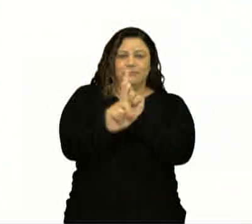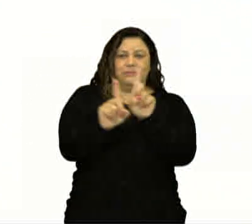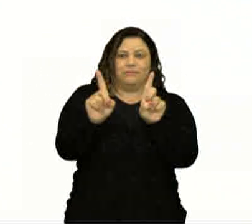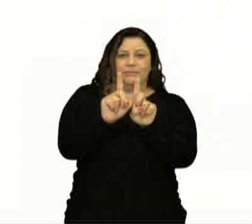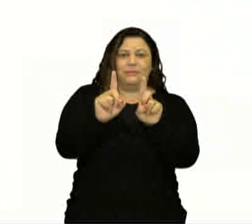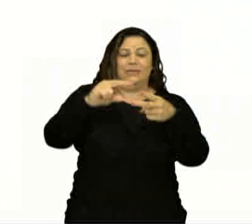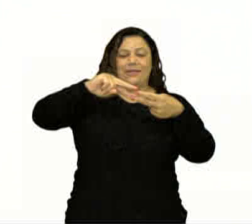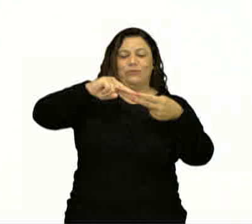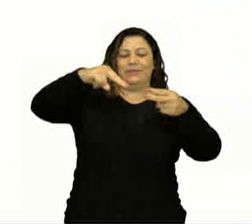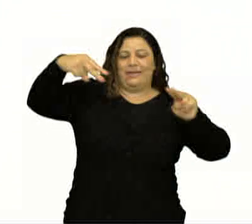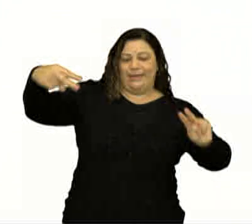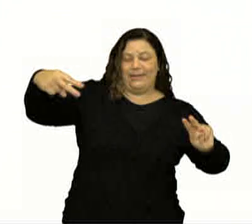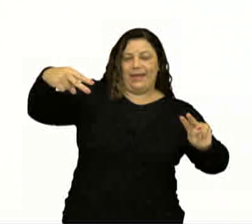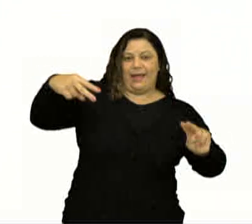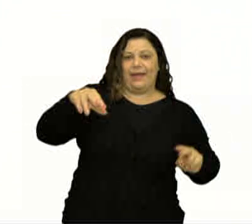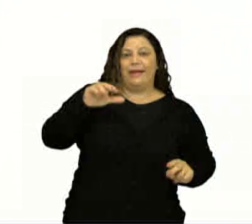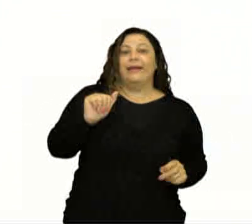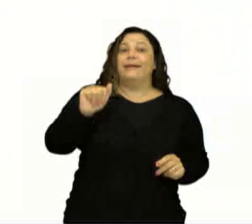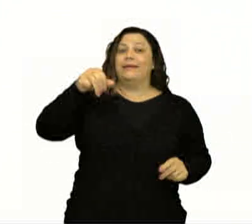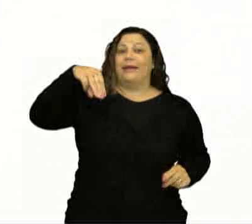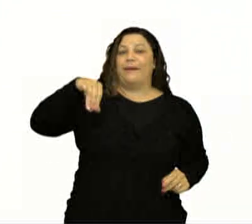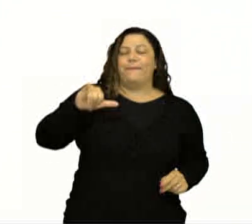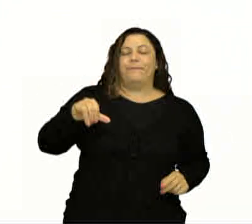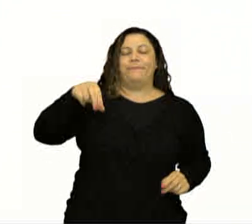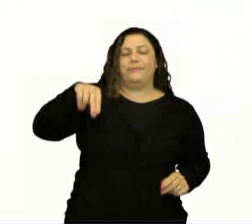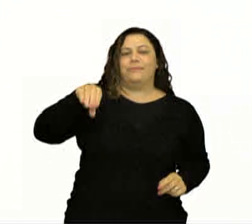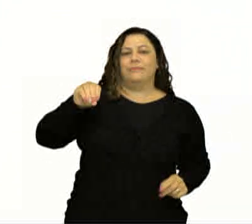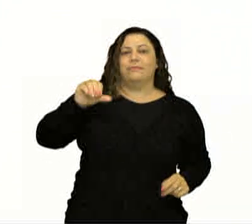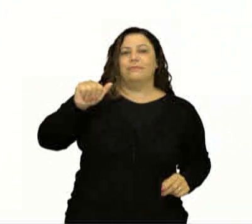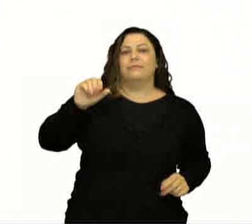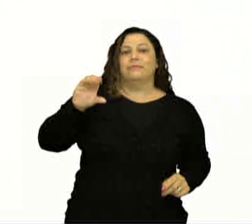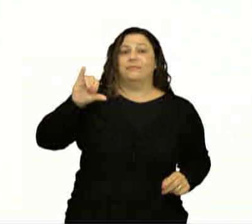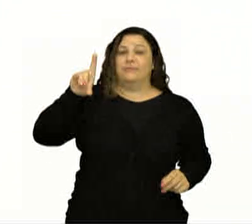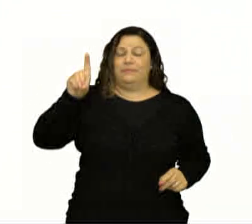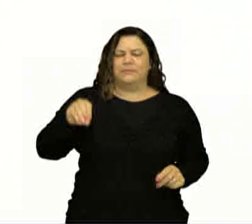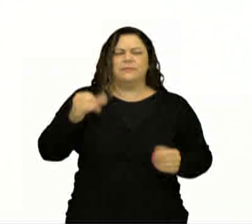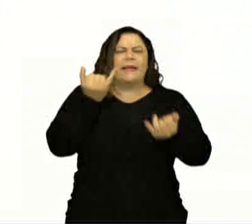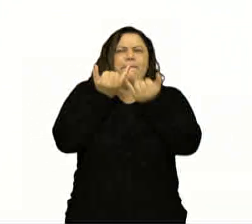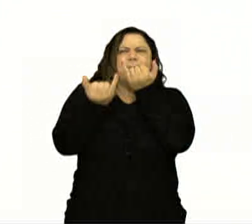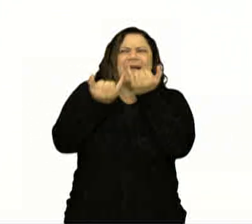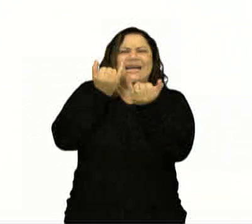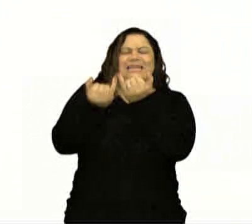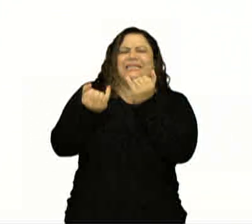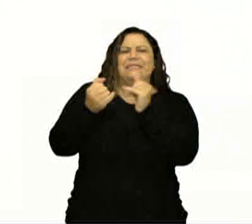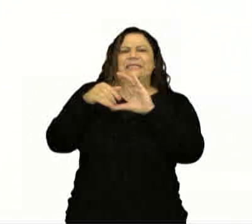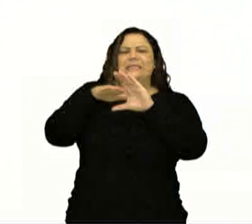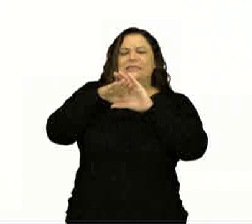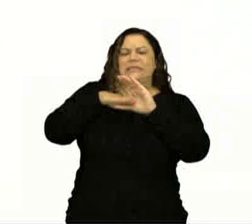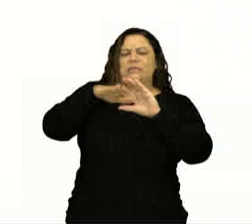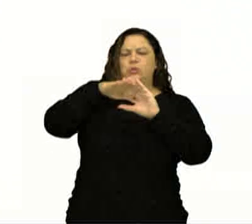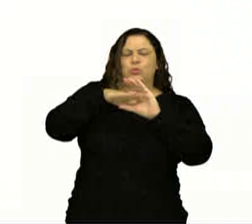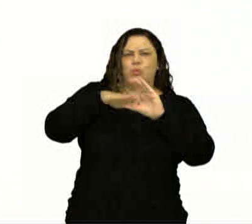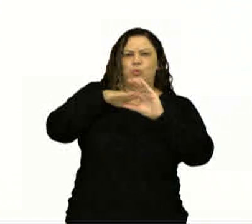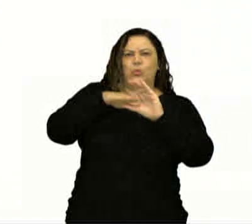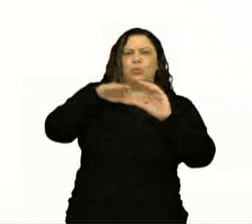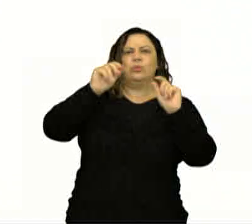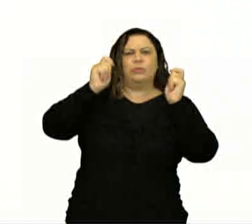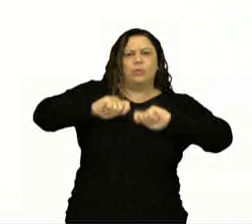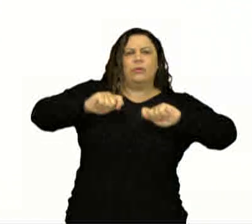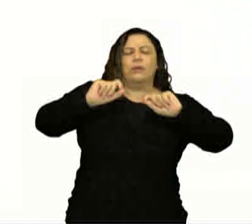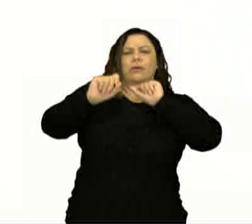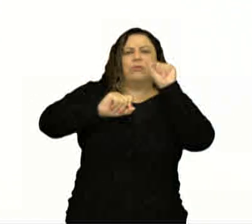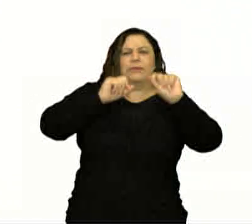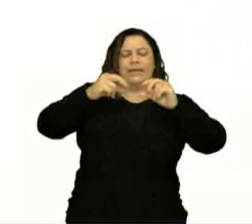na proteína. Tá? Então, um tem relação com o outro. Ele é equivalente a uma língua, como se fosse assim um código mesmo, um código linguístico,